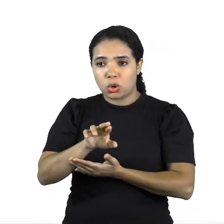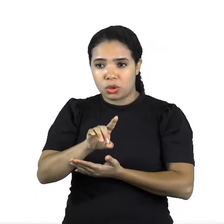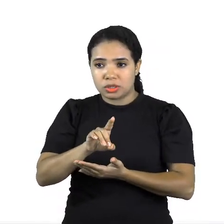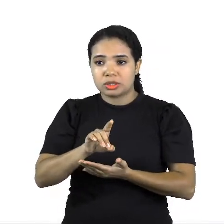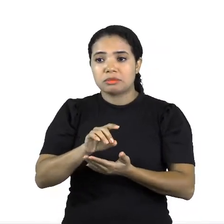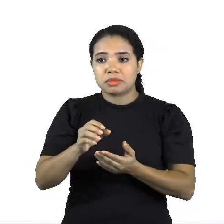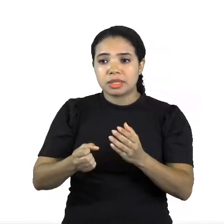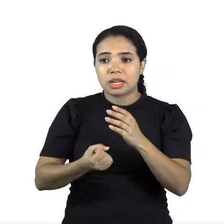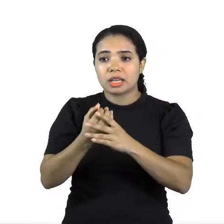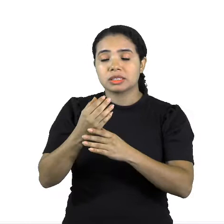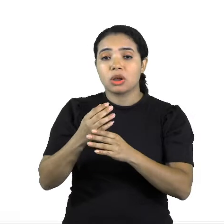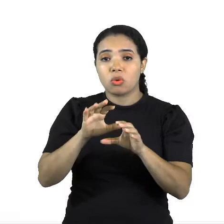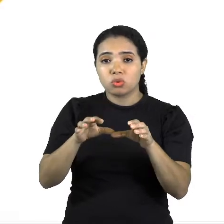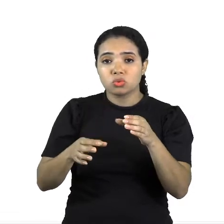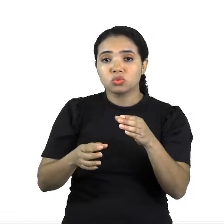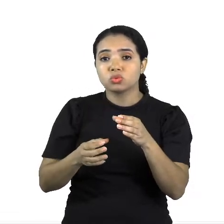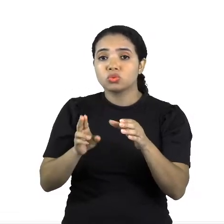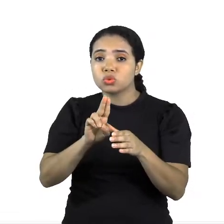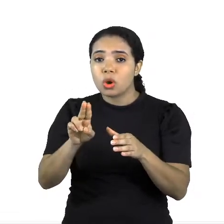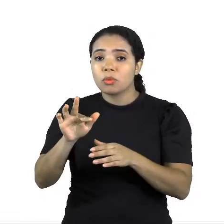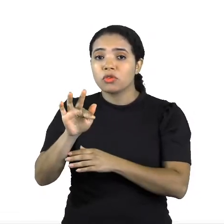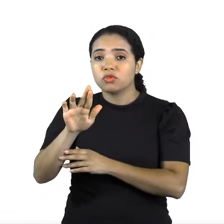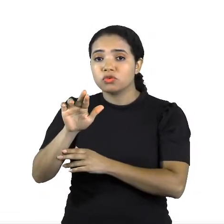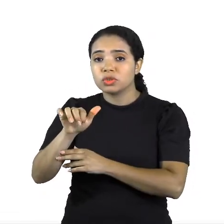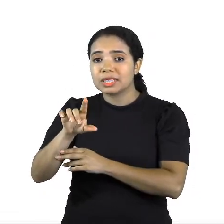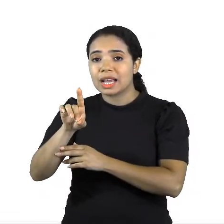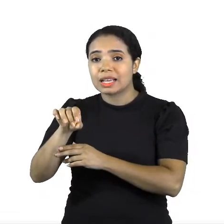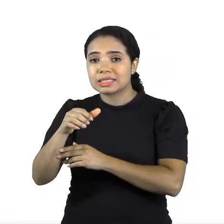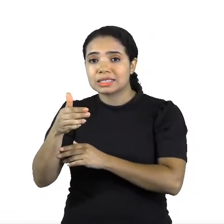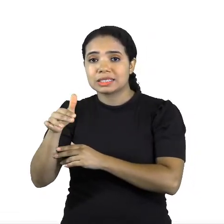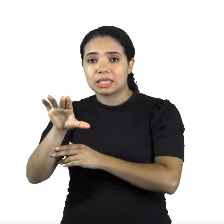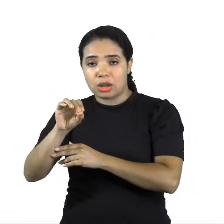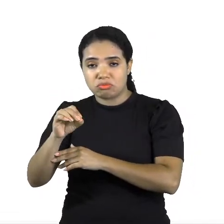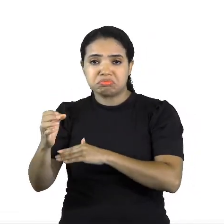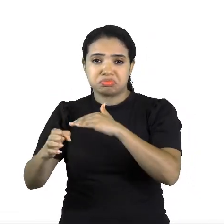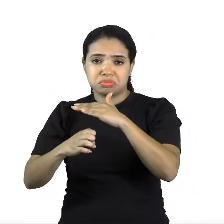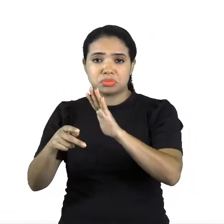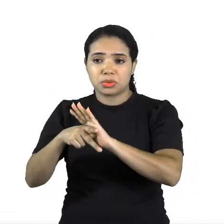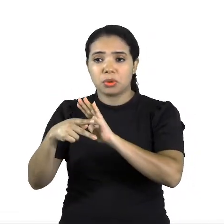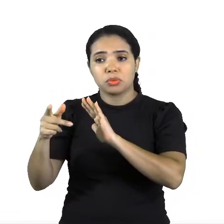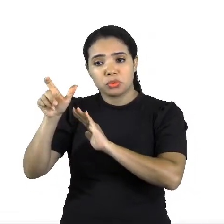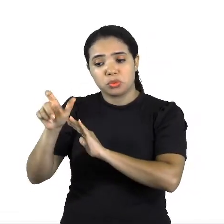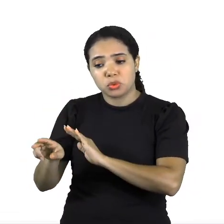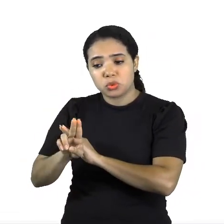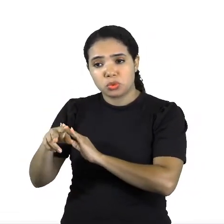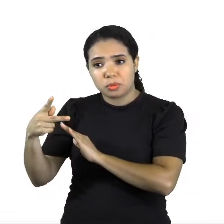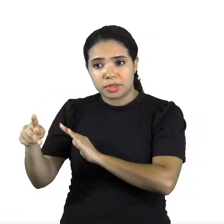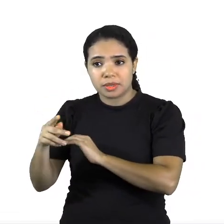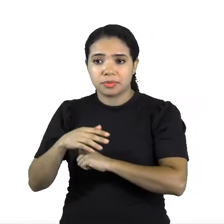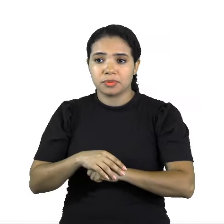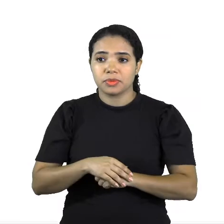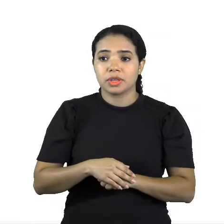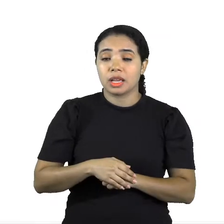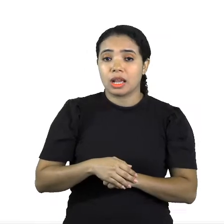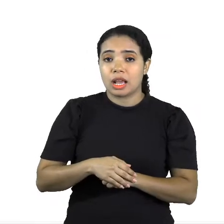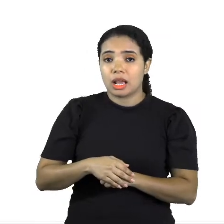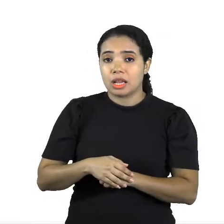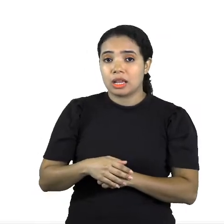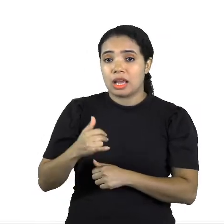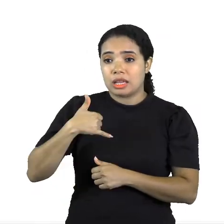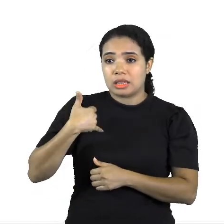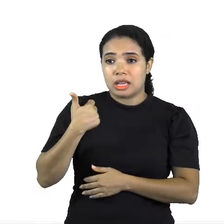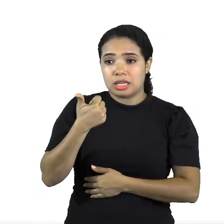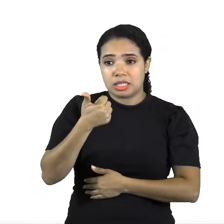Anne Frank, que como nós vimos lá na imagem, né, isso aconteceu em 2017. Aos